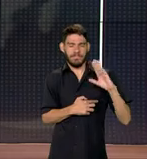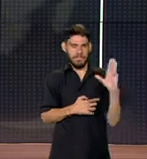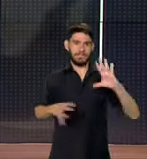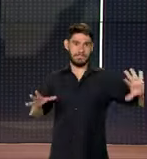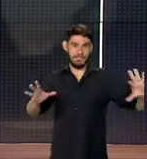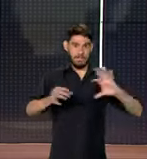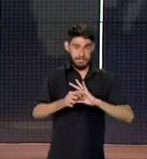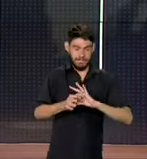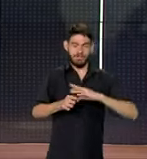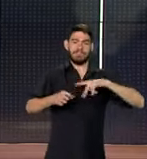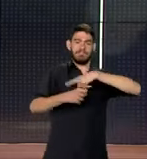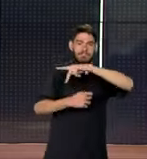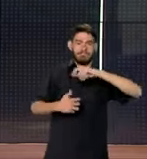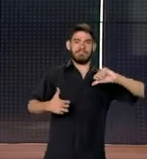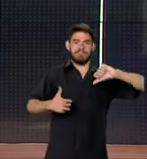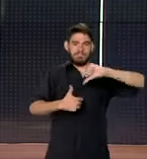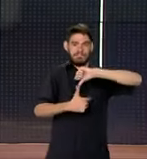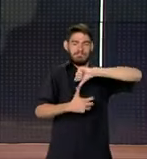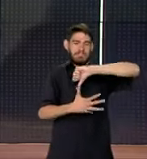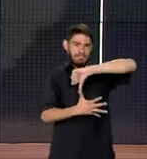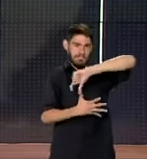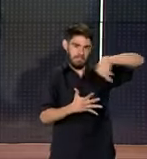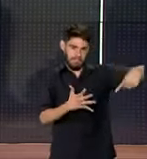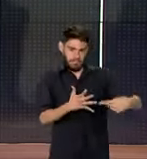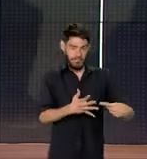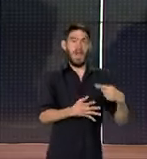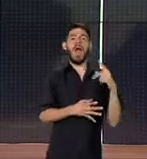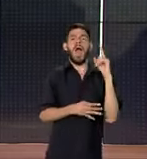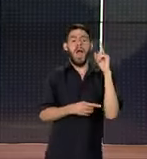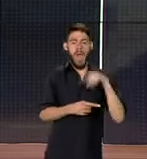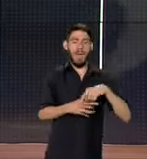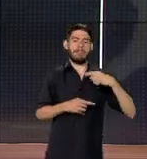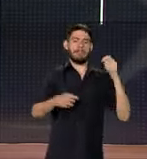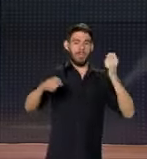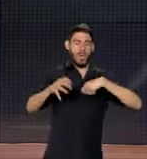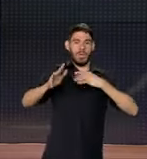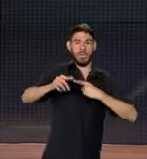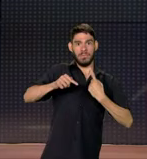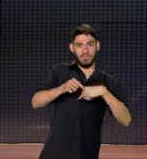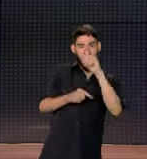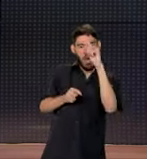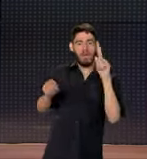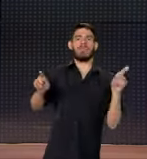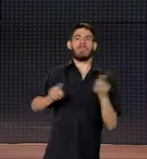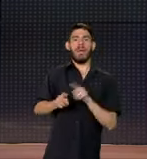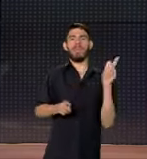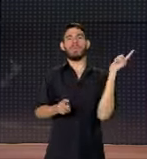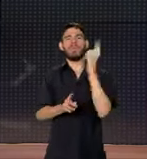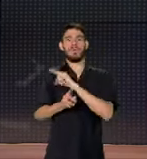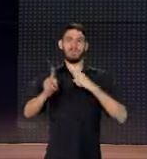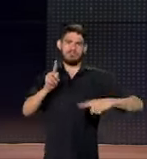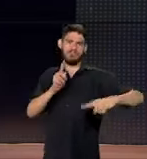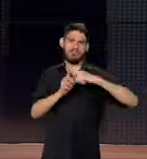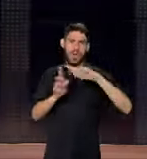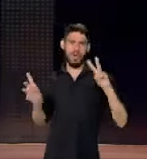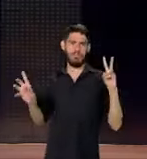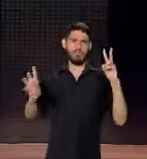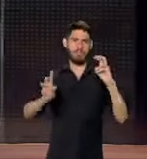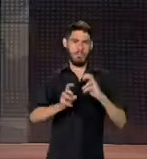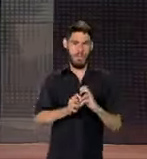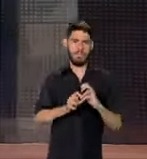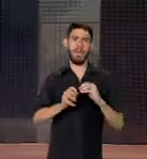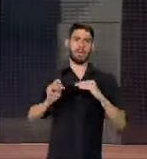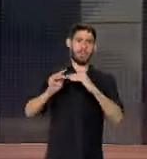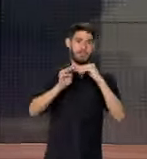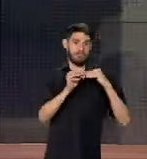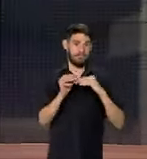da América do Sul é a saída para o crescimento e ainda para conseguir benefícios para todos nos temas de interesse